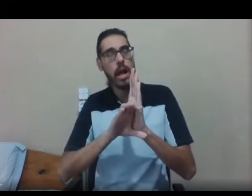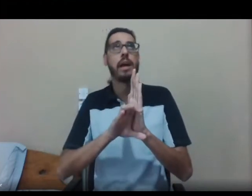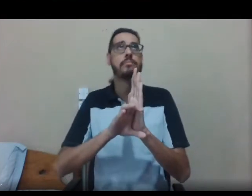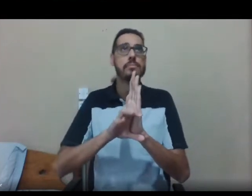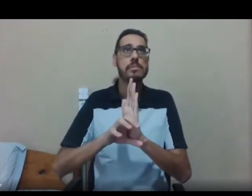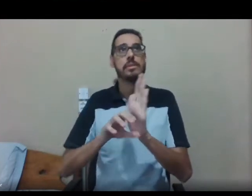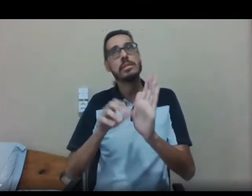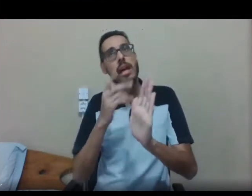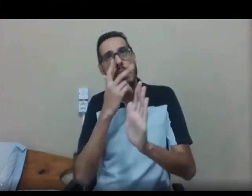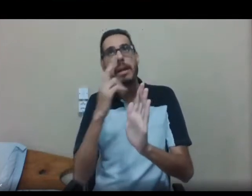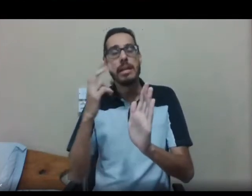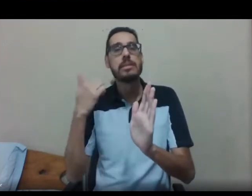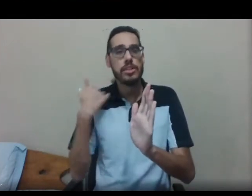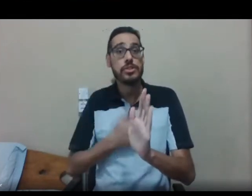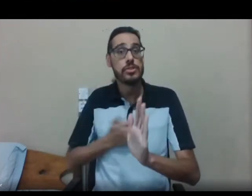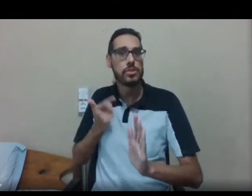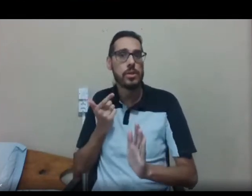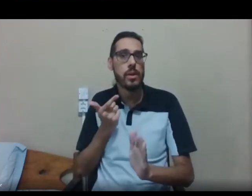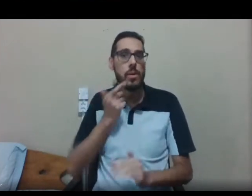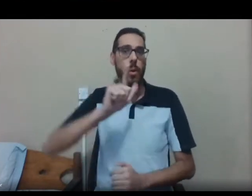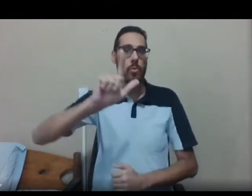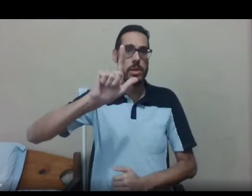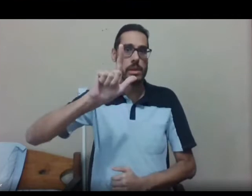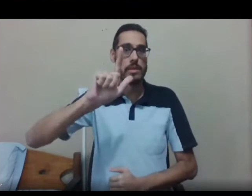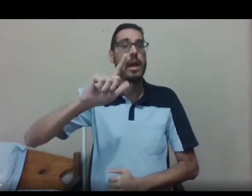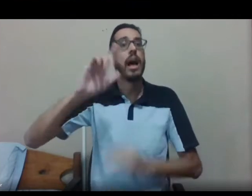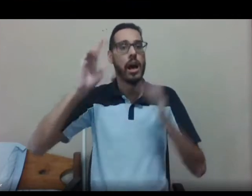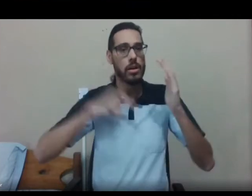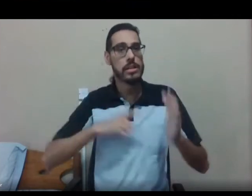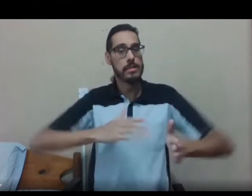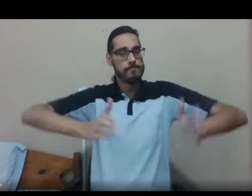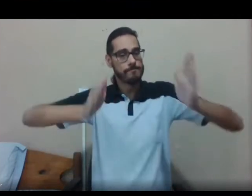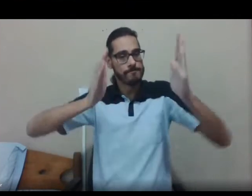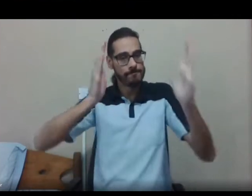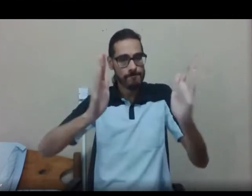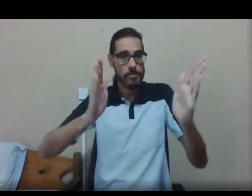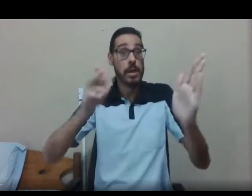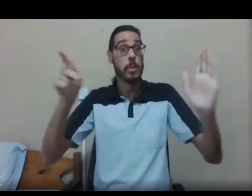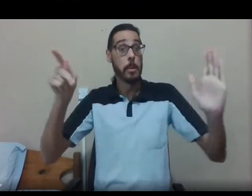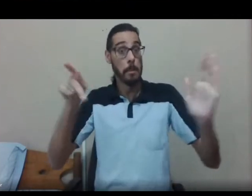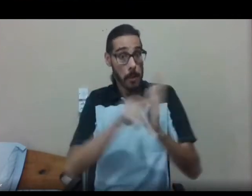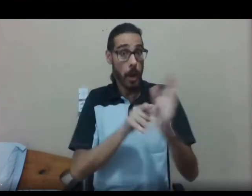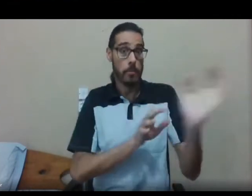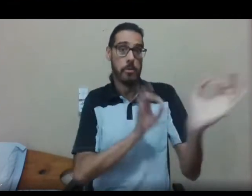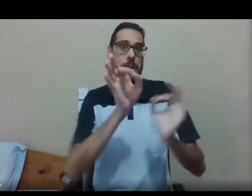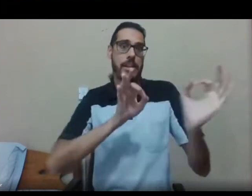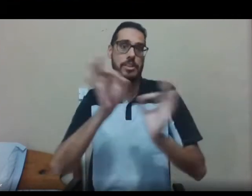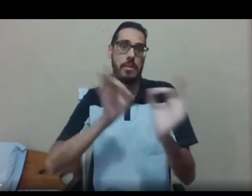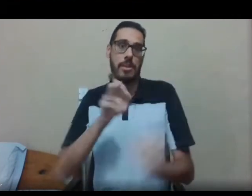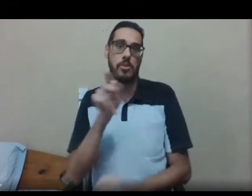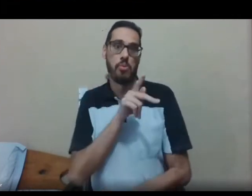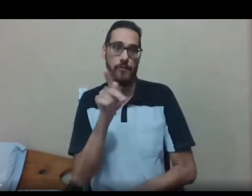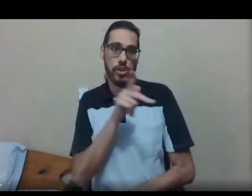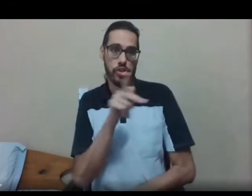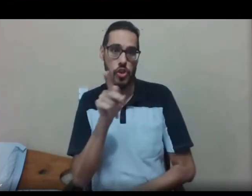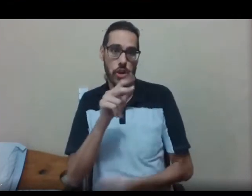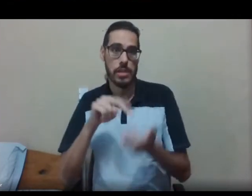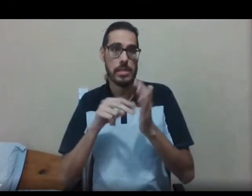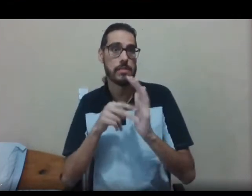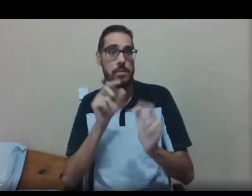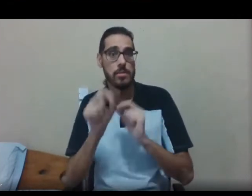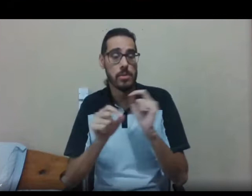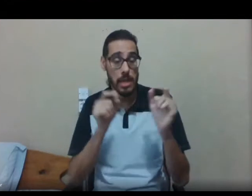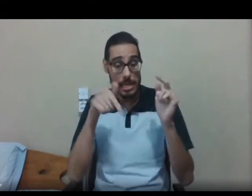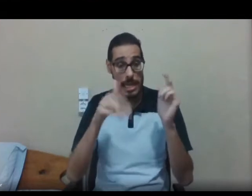momentos de planejamento coletivo, com discussões e reflexões sobre o processo de aprendizagem, em especial agora no